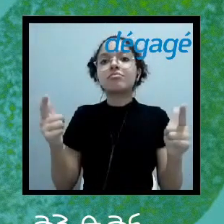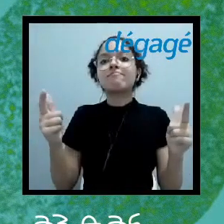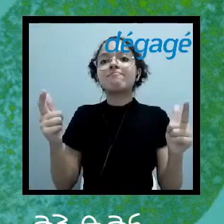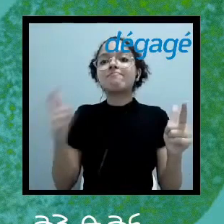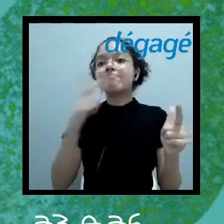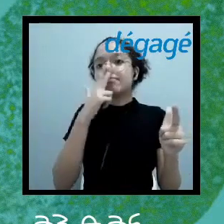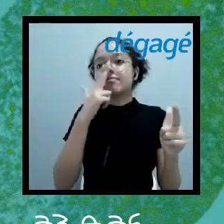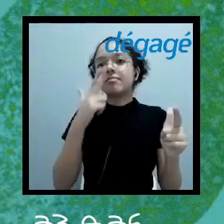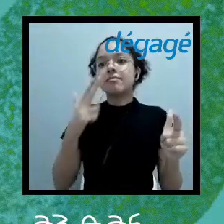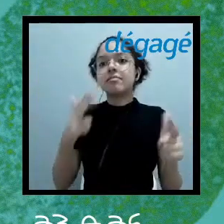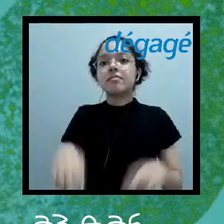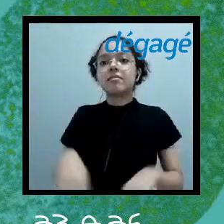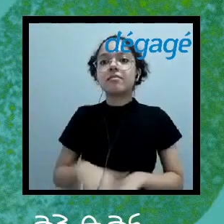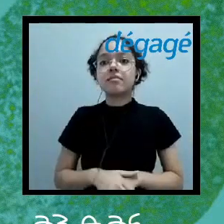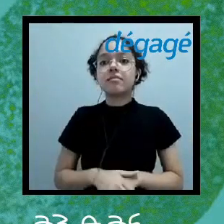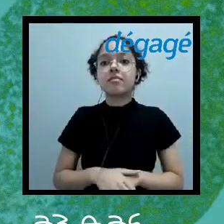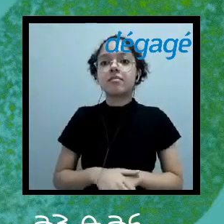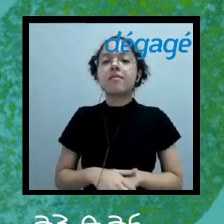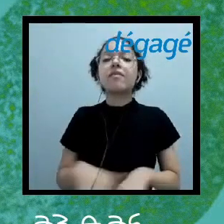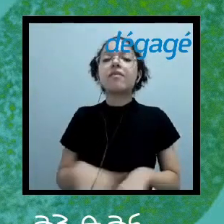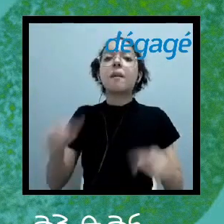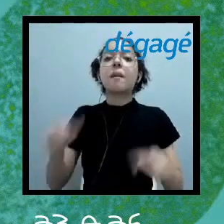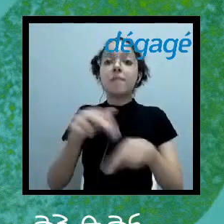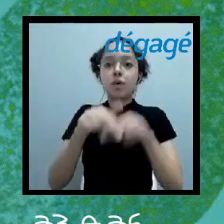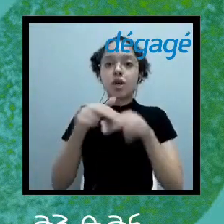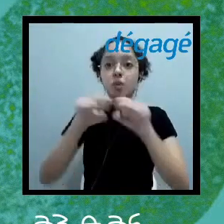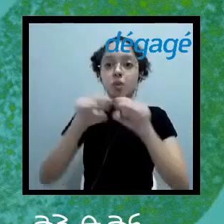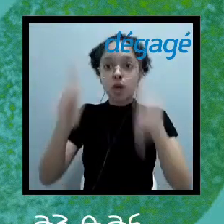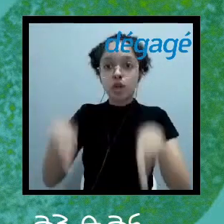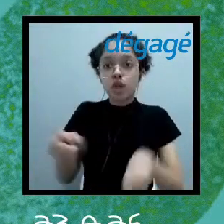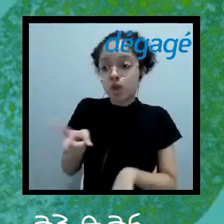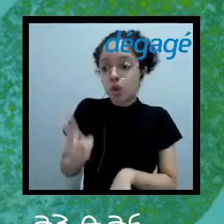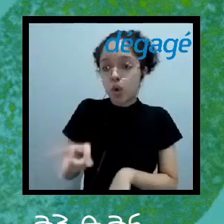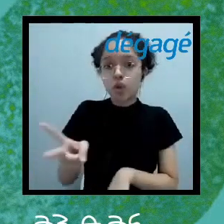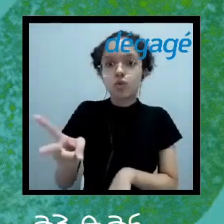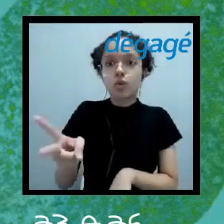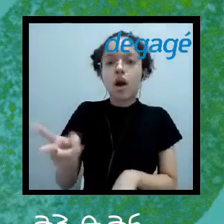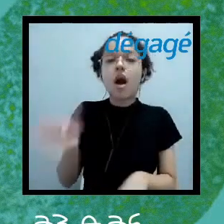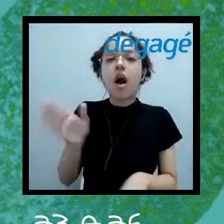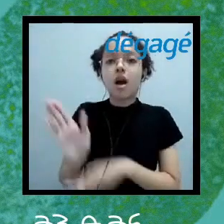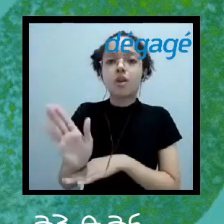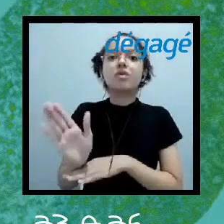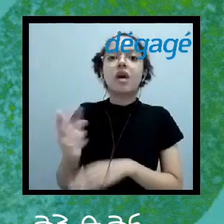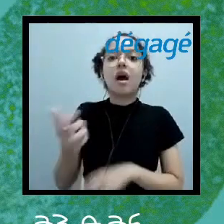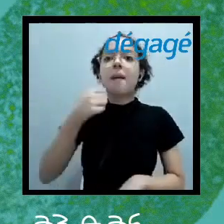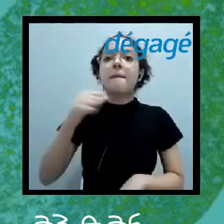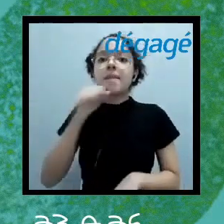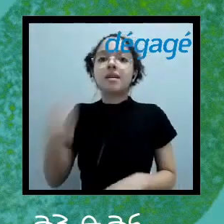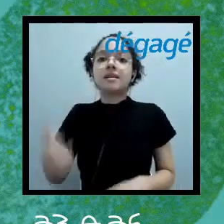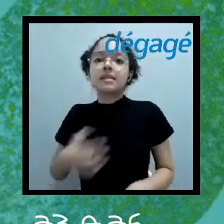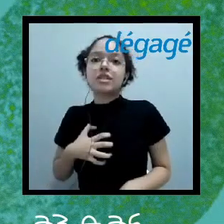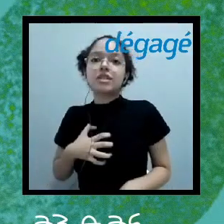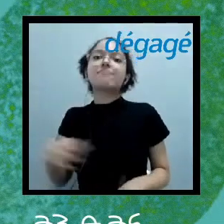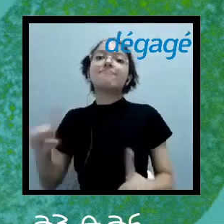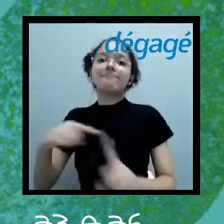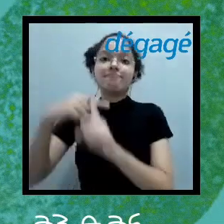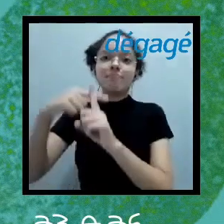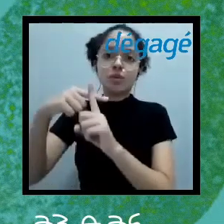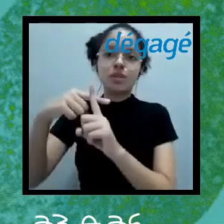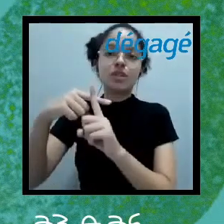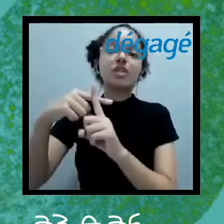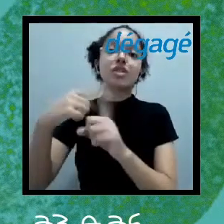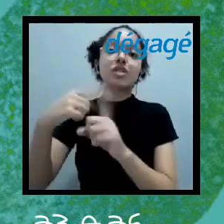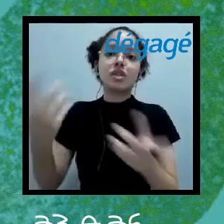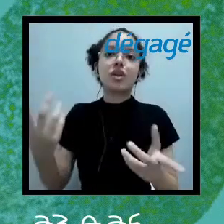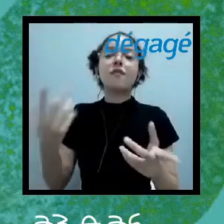bem de ter um projeto, algum projeto desses que ainda manda mensagem para perguntar como está. O projeto agora,